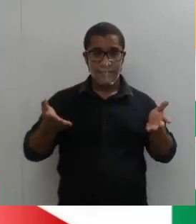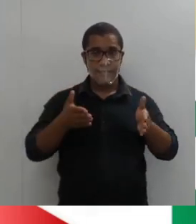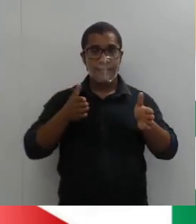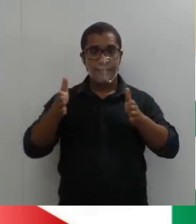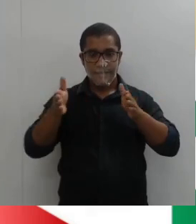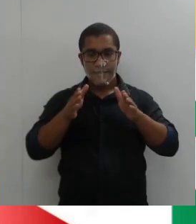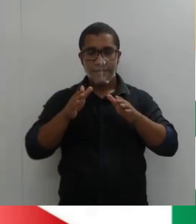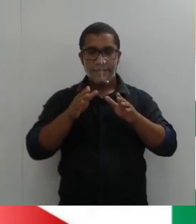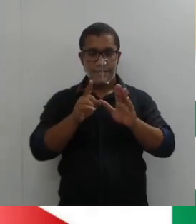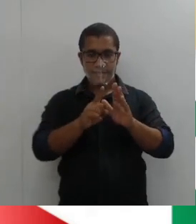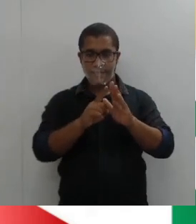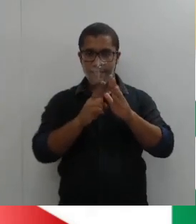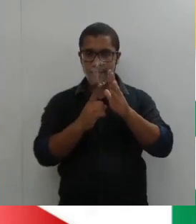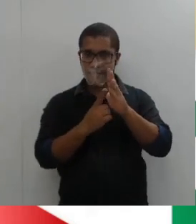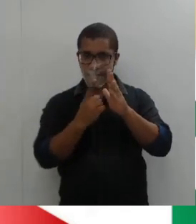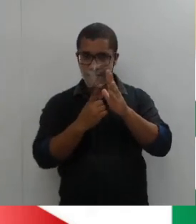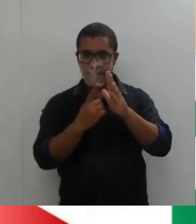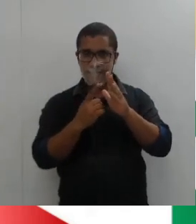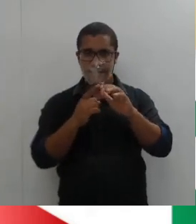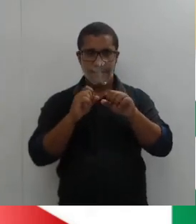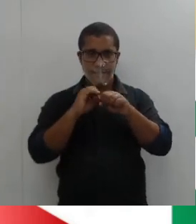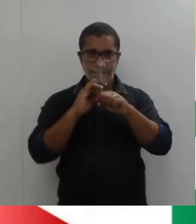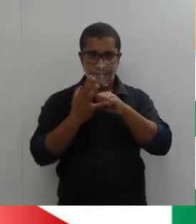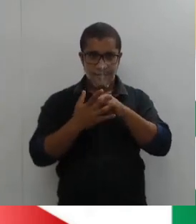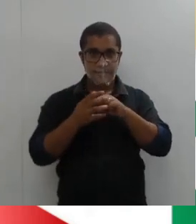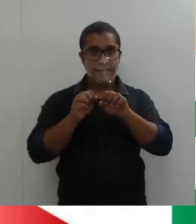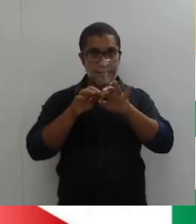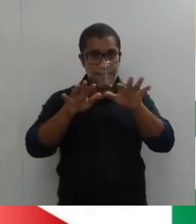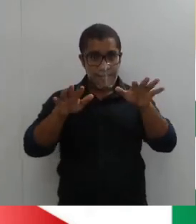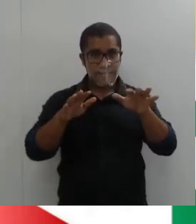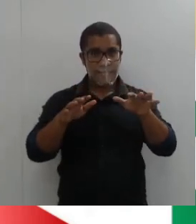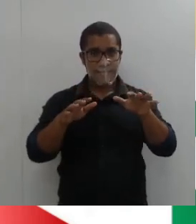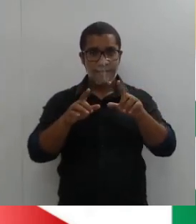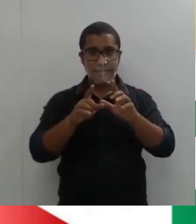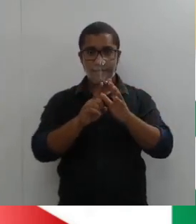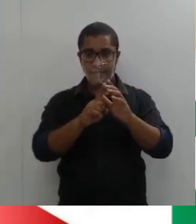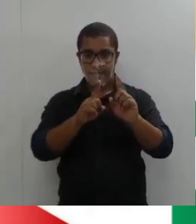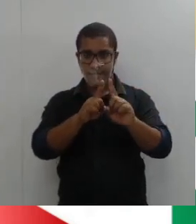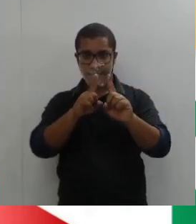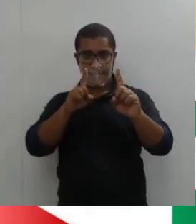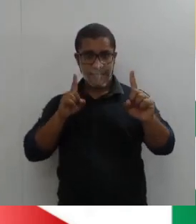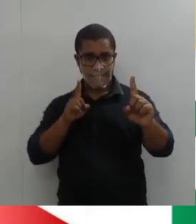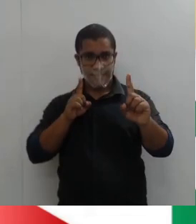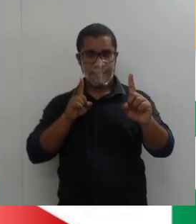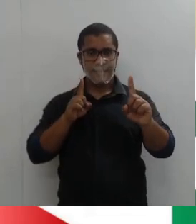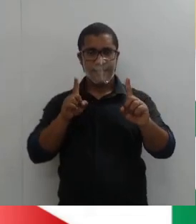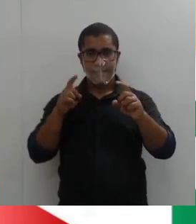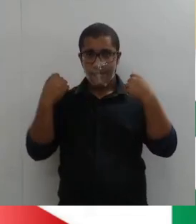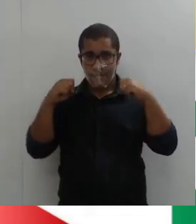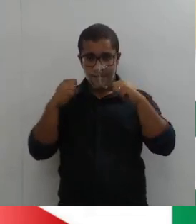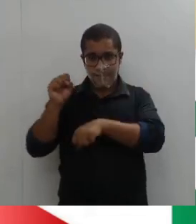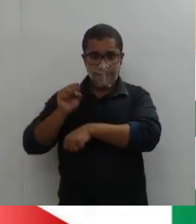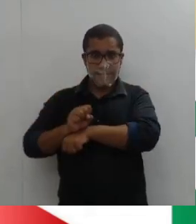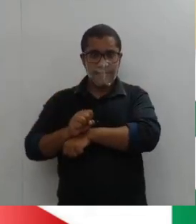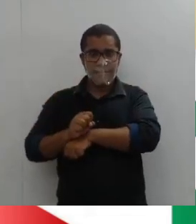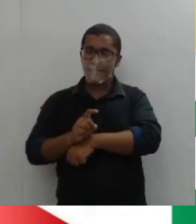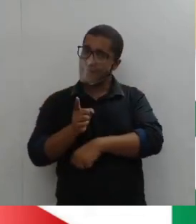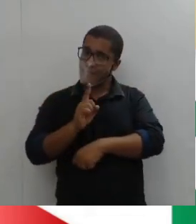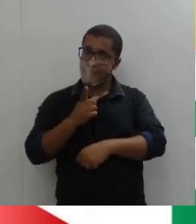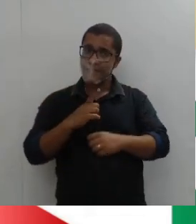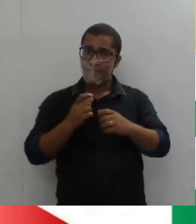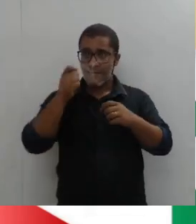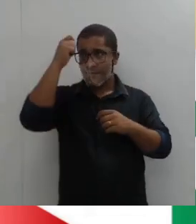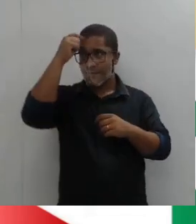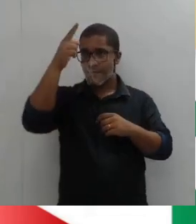do distanciamento social, mas a gente não deixou, a educação física não deixou de estar